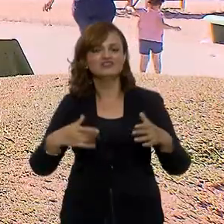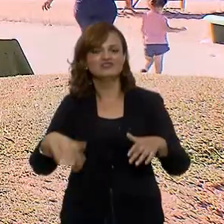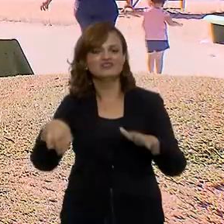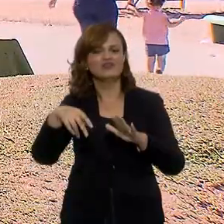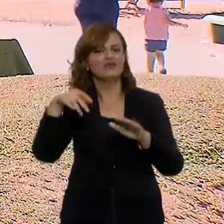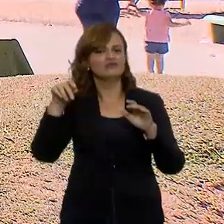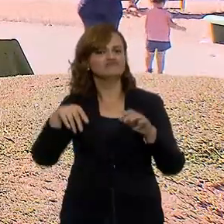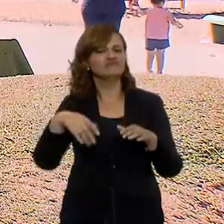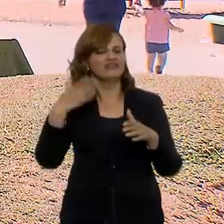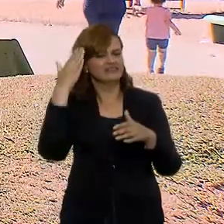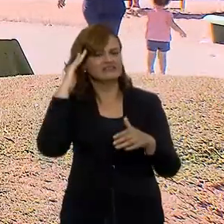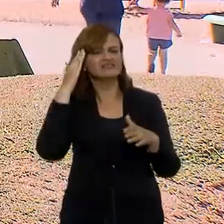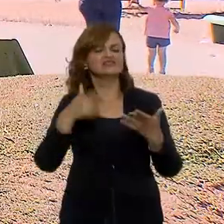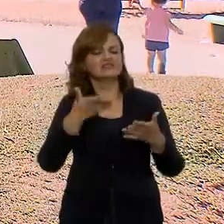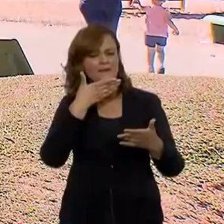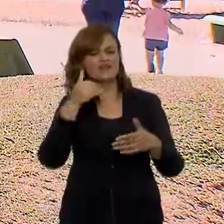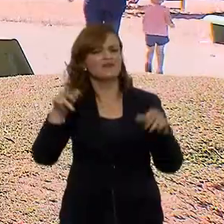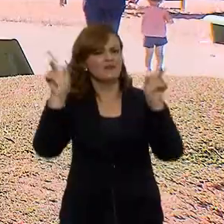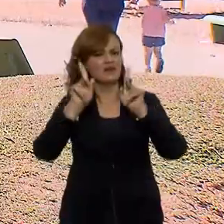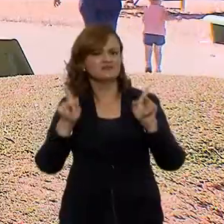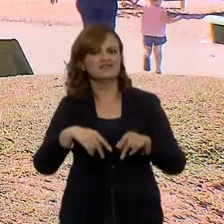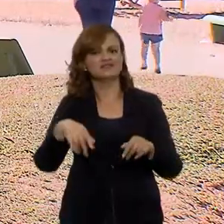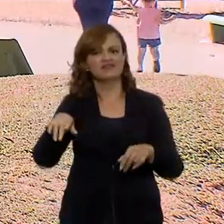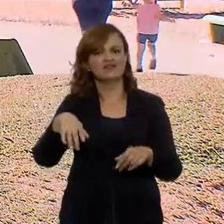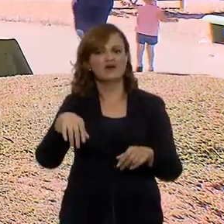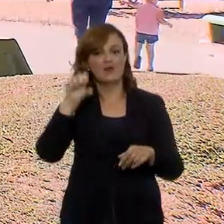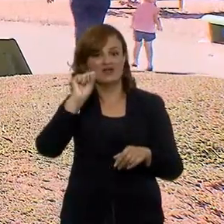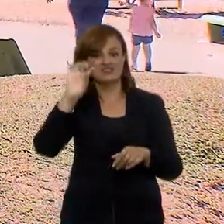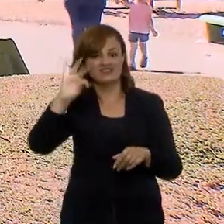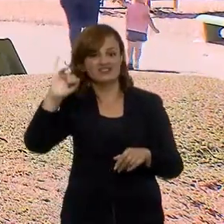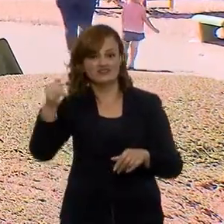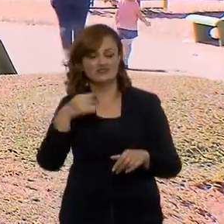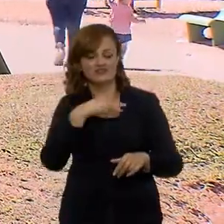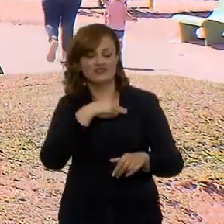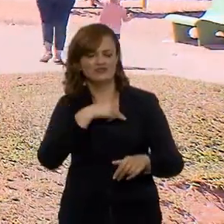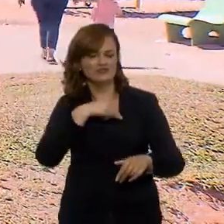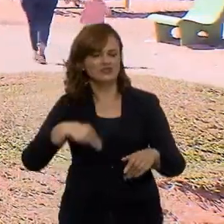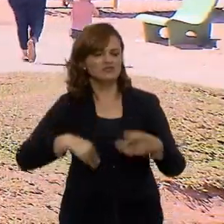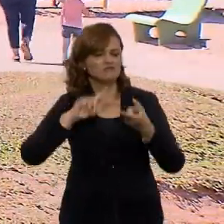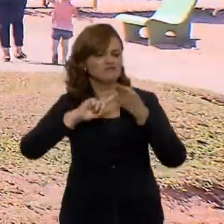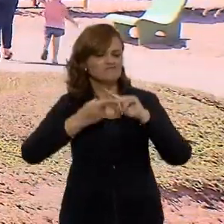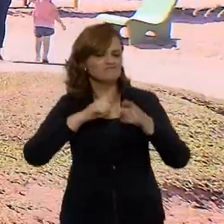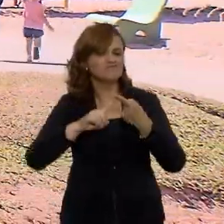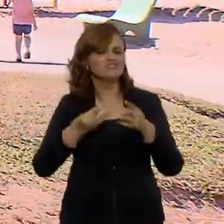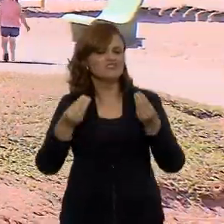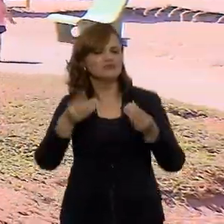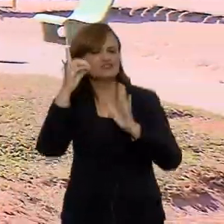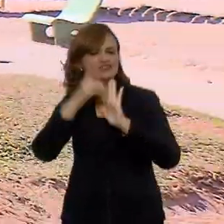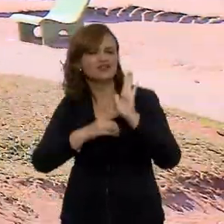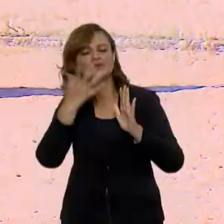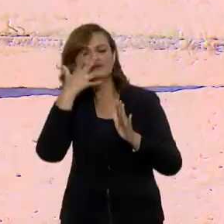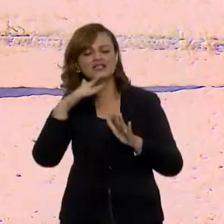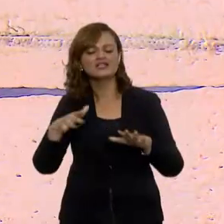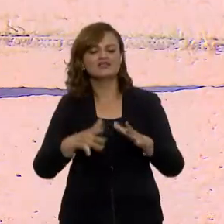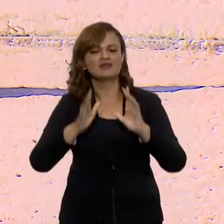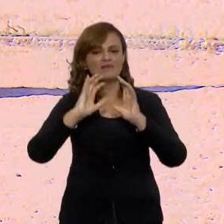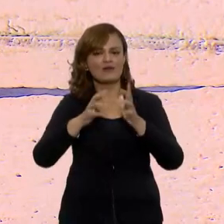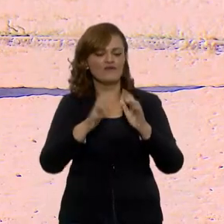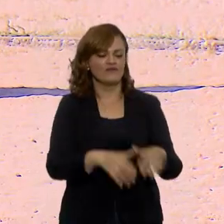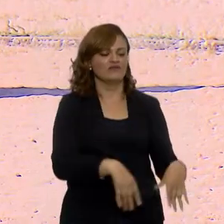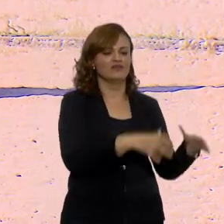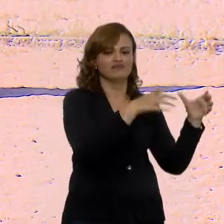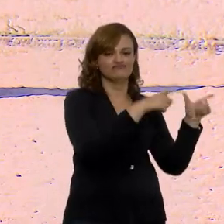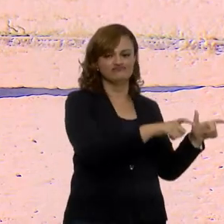esse já era um entendimento pacificado no STJ. Os ministros defendem que é uma forma de assegurar à criança o direito de conviver